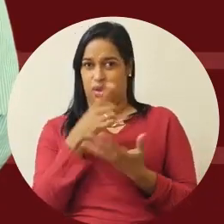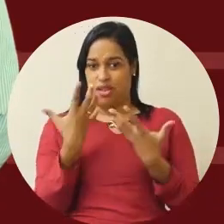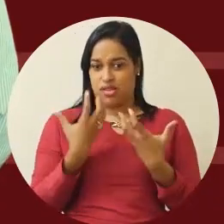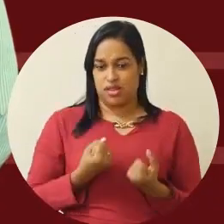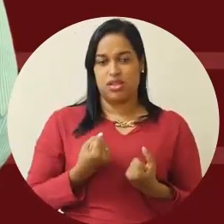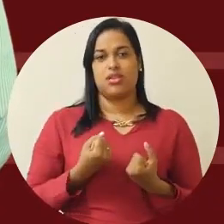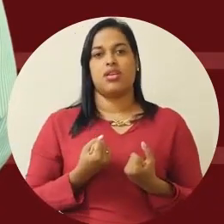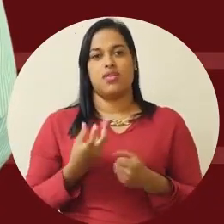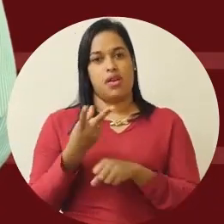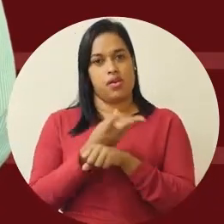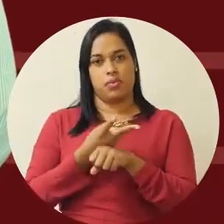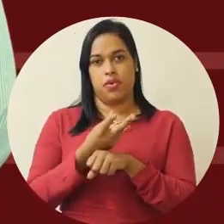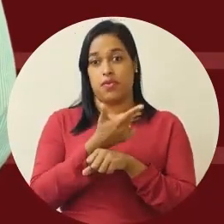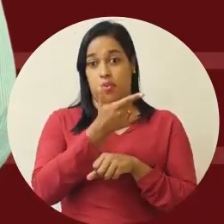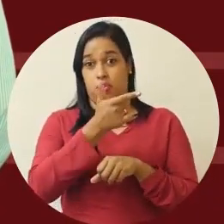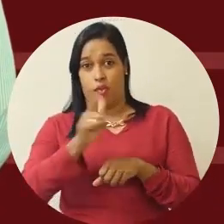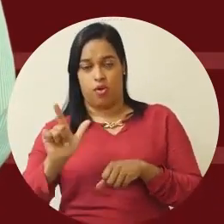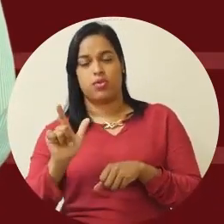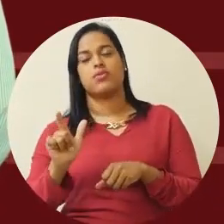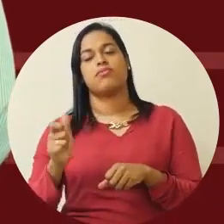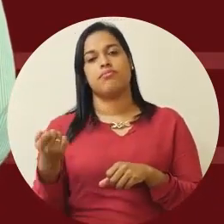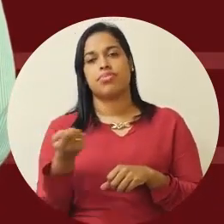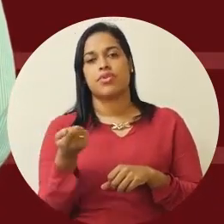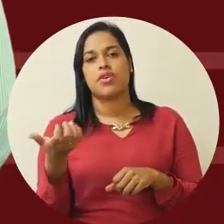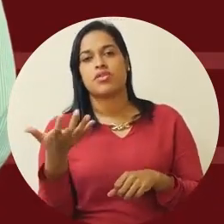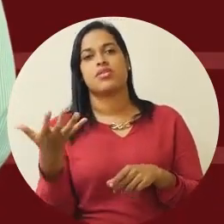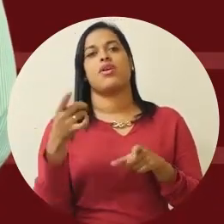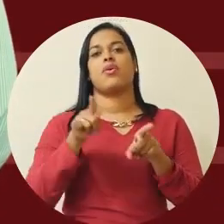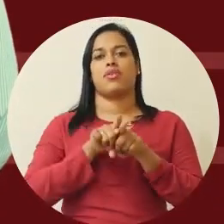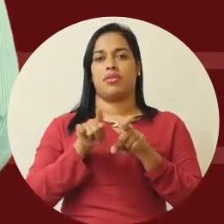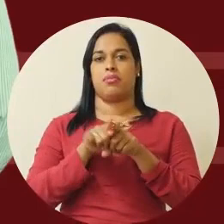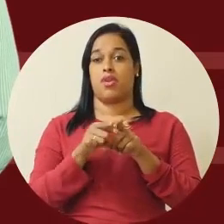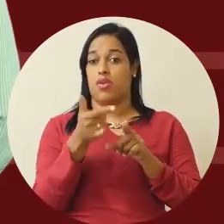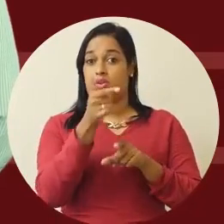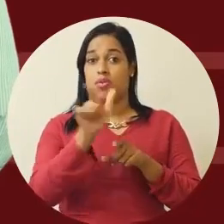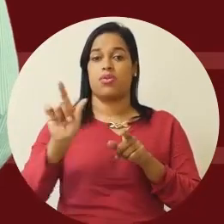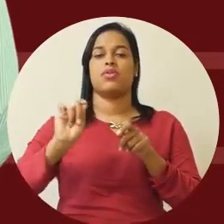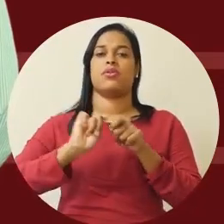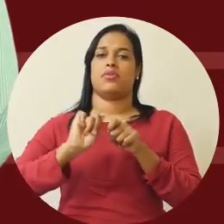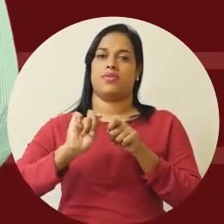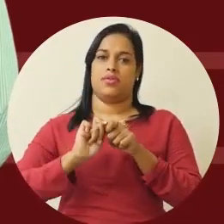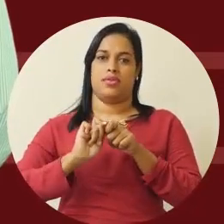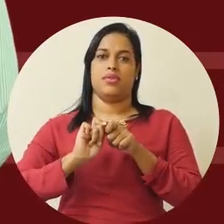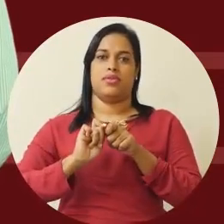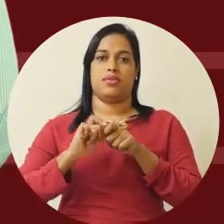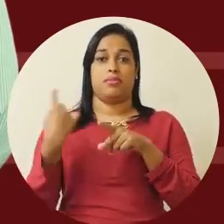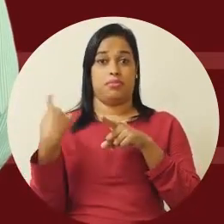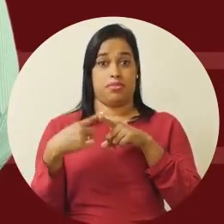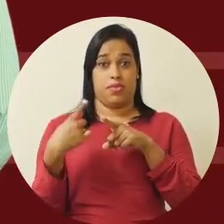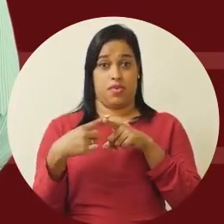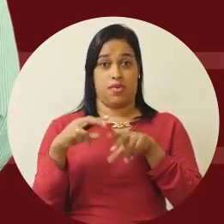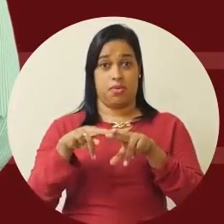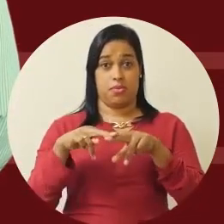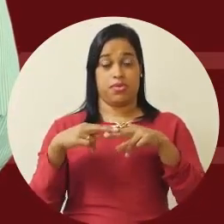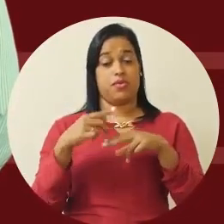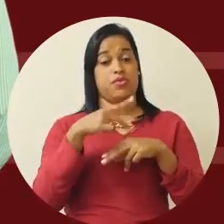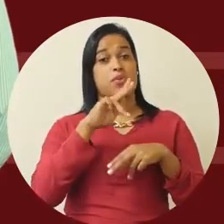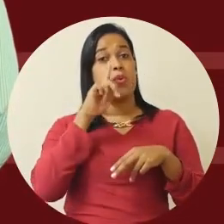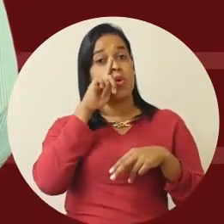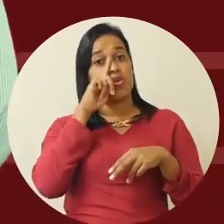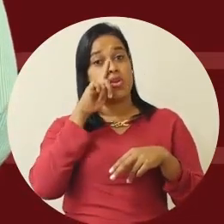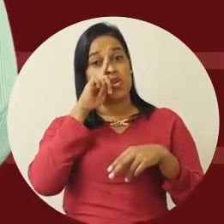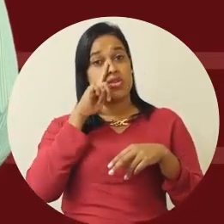eu vou procurar um outro processo produtivo e vou procurar uma outra forma de fazer porque se o risco for